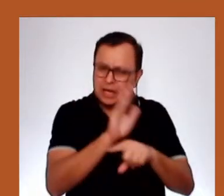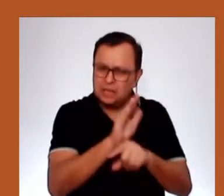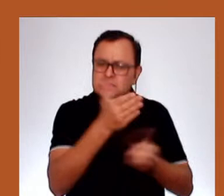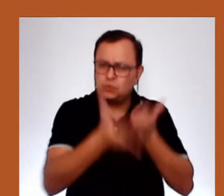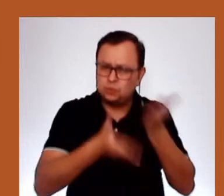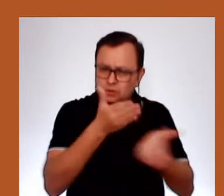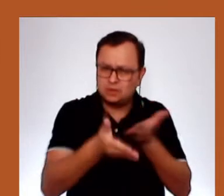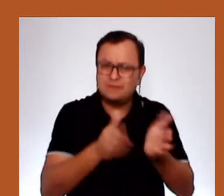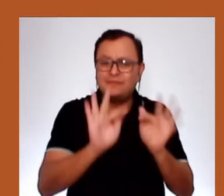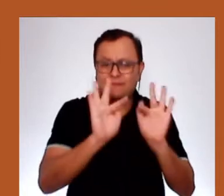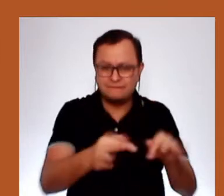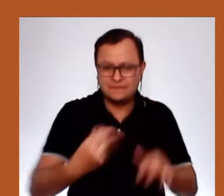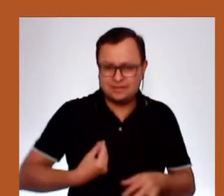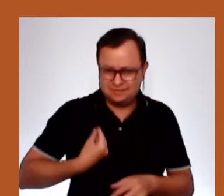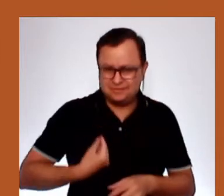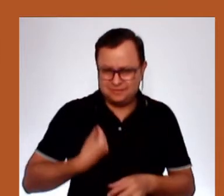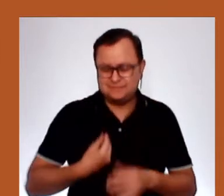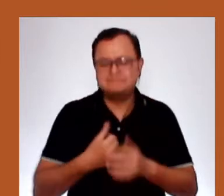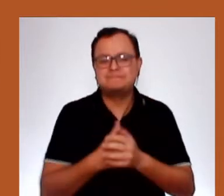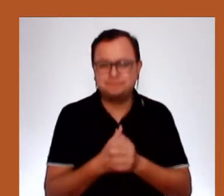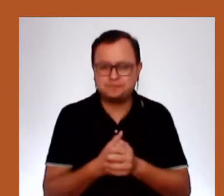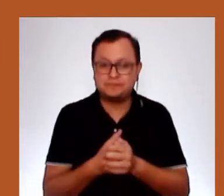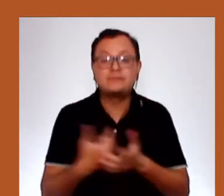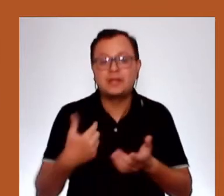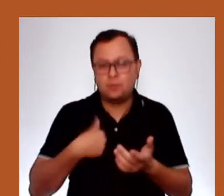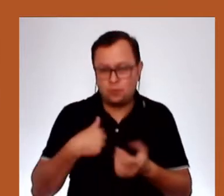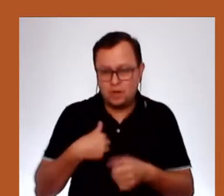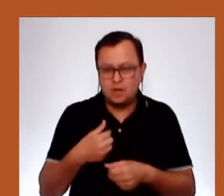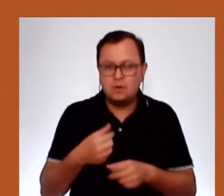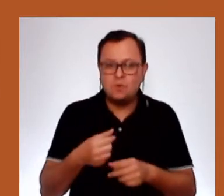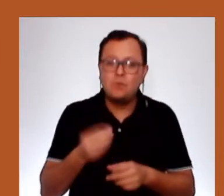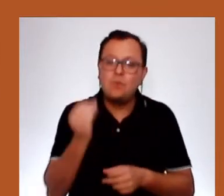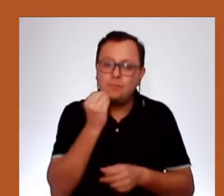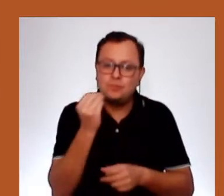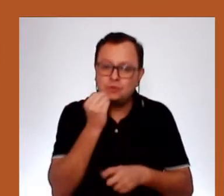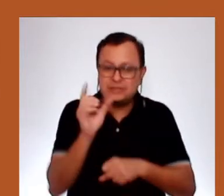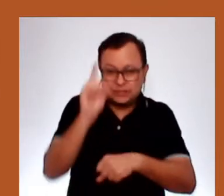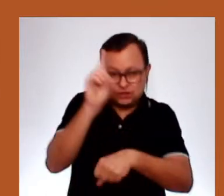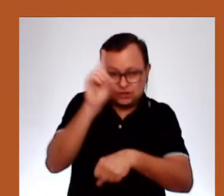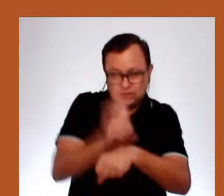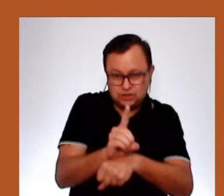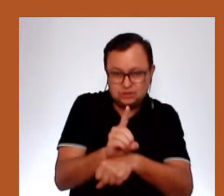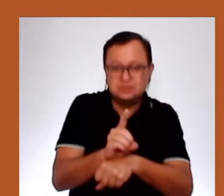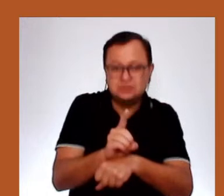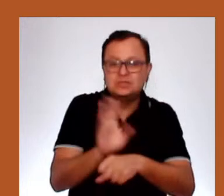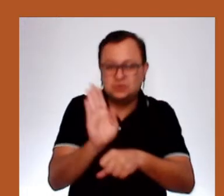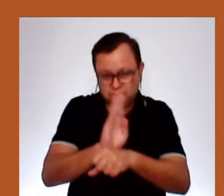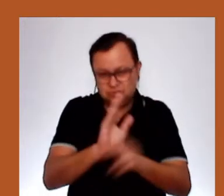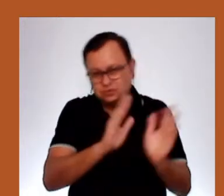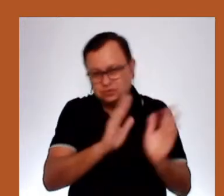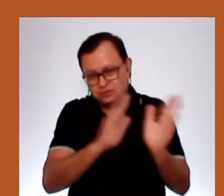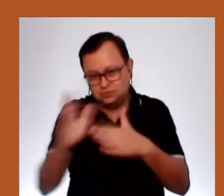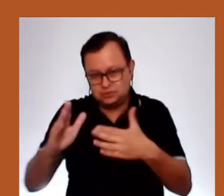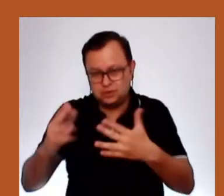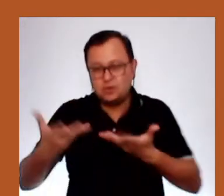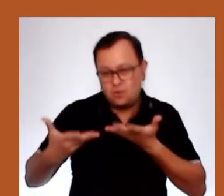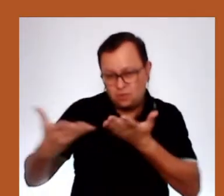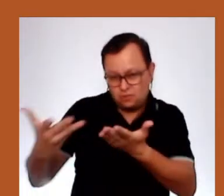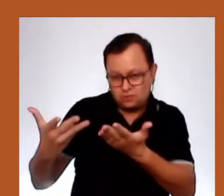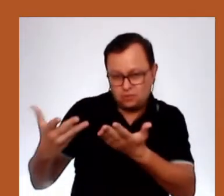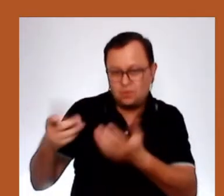documentário, poder dirigir esse documentário a convite da Ju, do Dr. Samir,